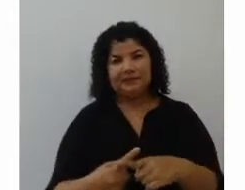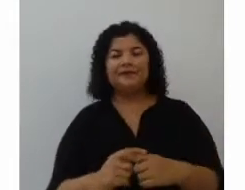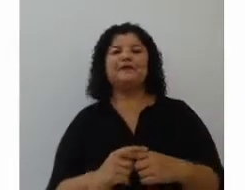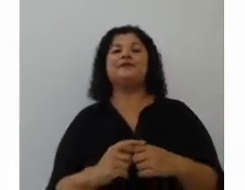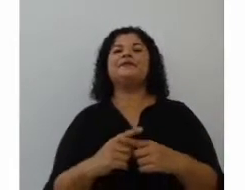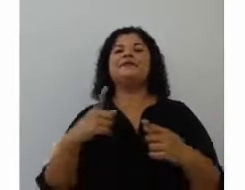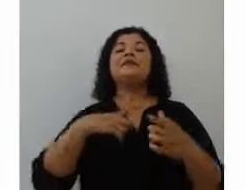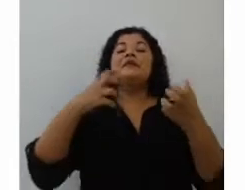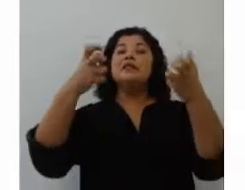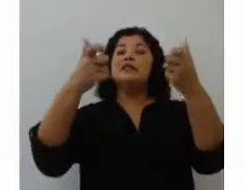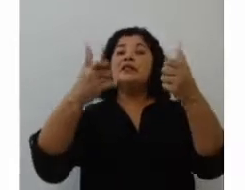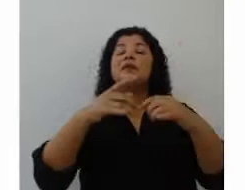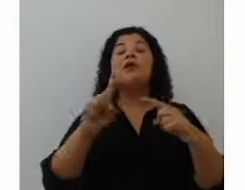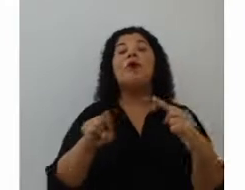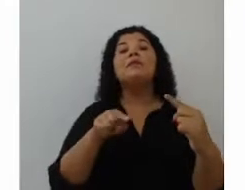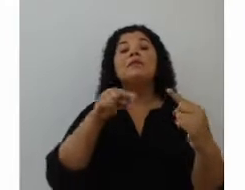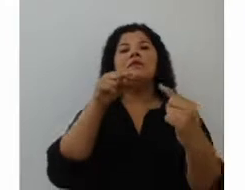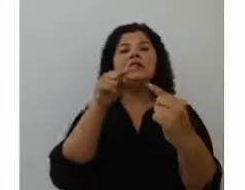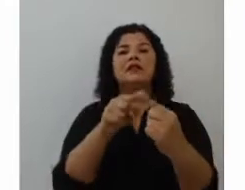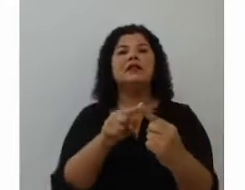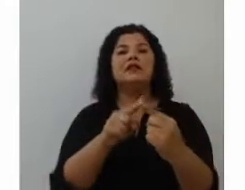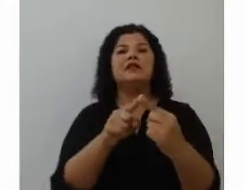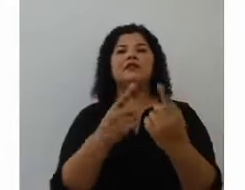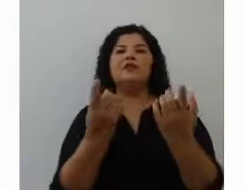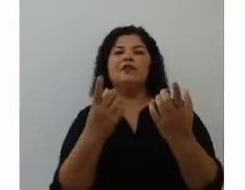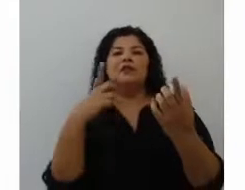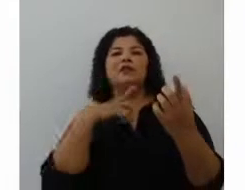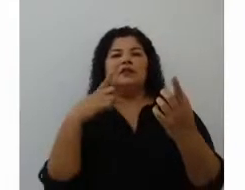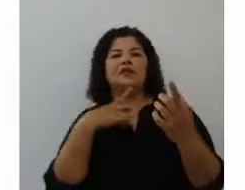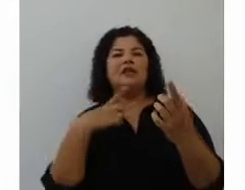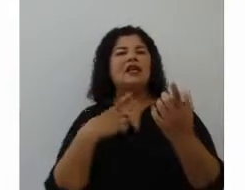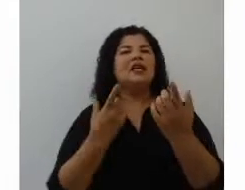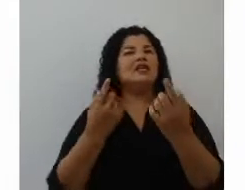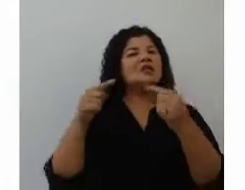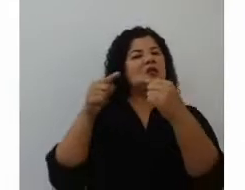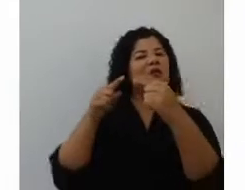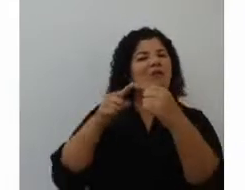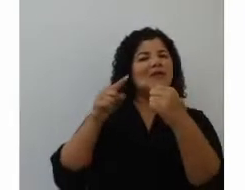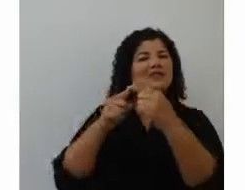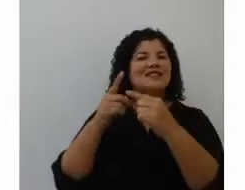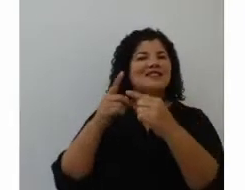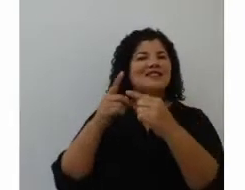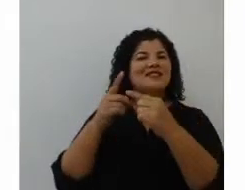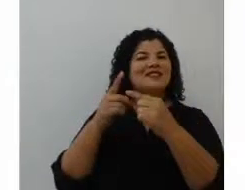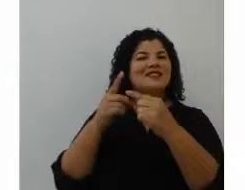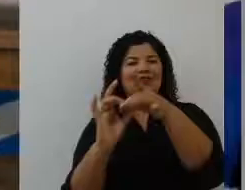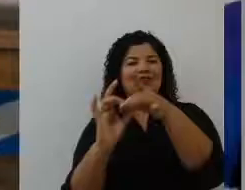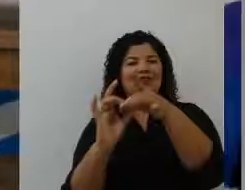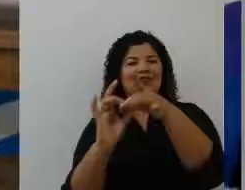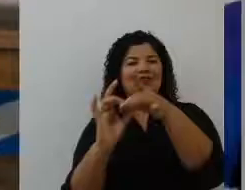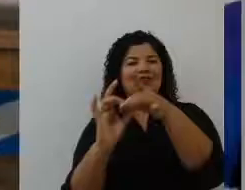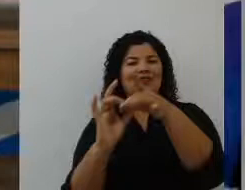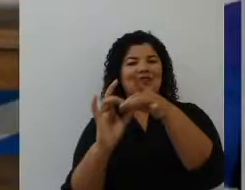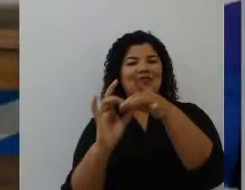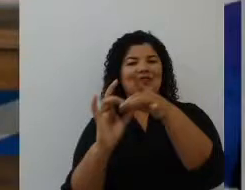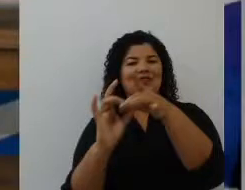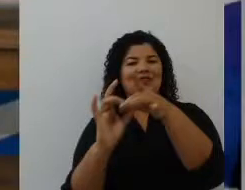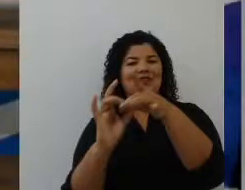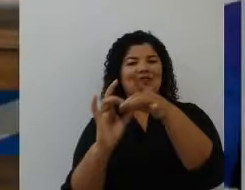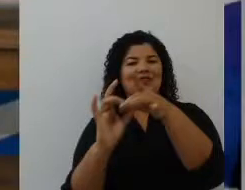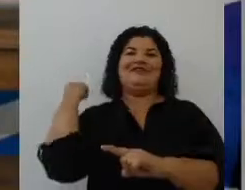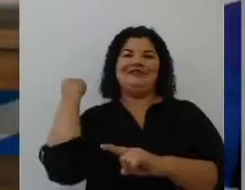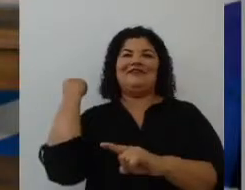desculpa, a explicação objetiva quando subordinada ao quadro histórico em que se processou. Ou seja, Luiz, por que você colocou